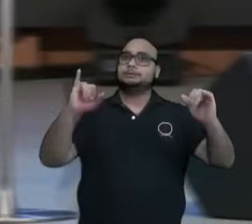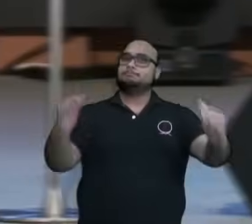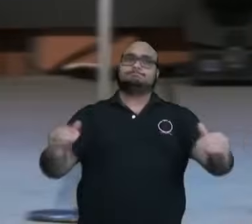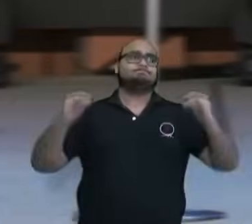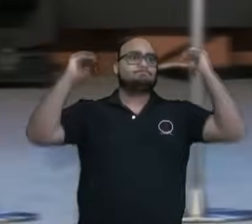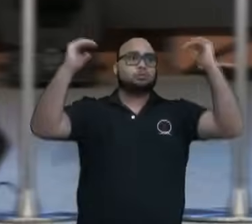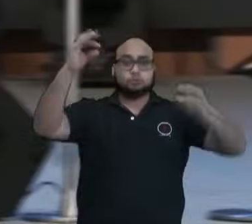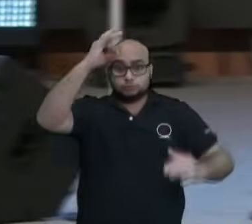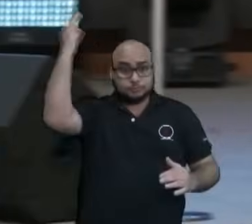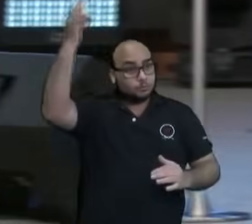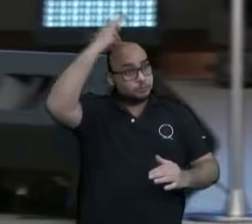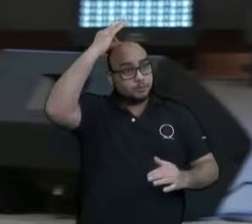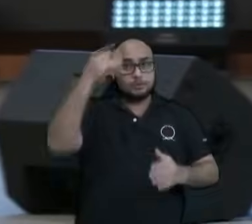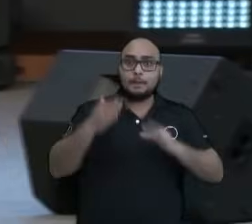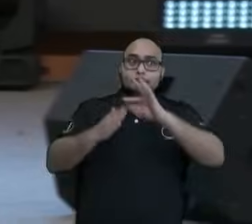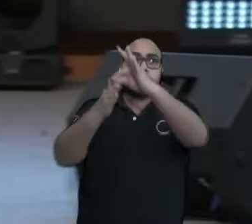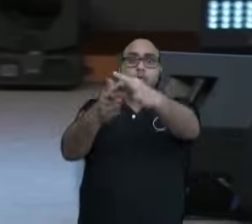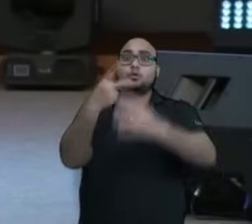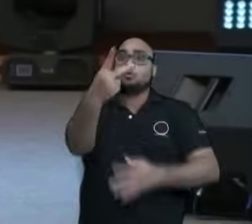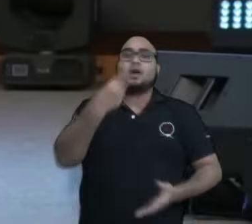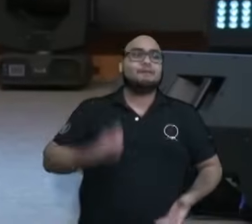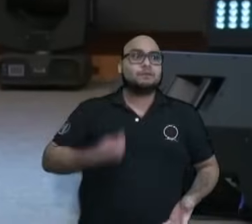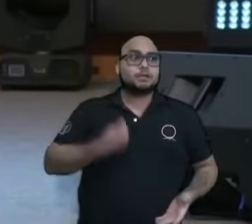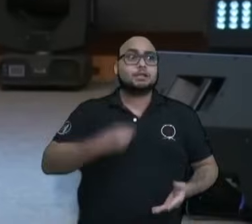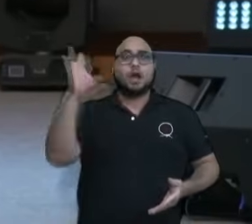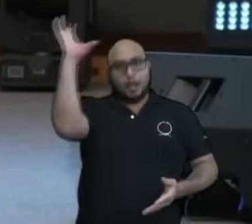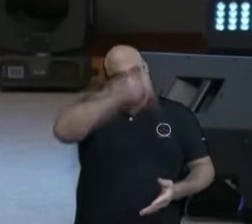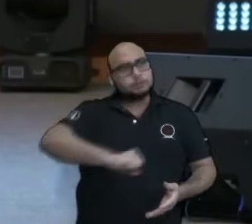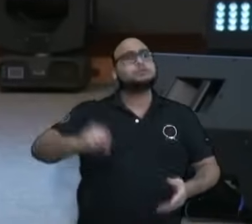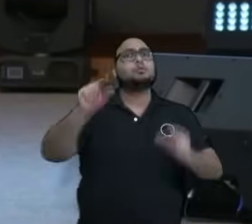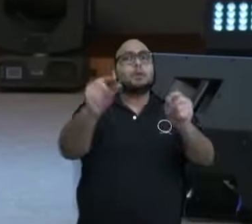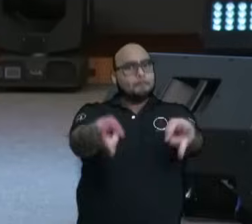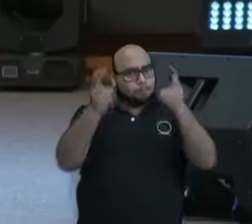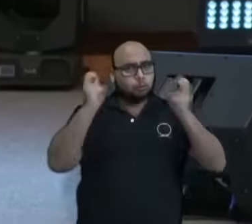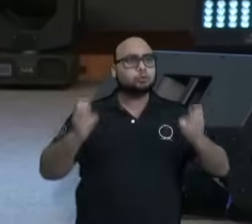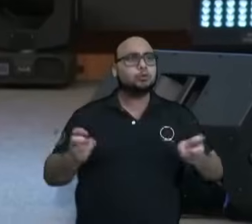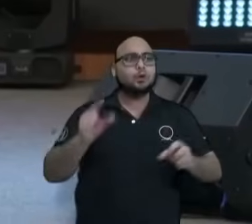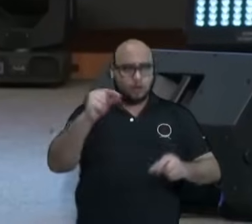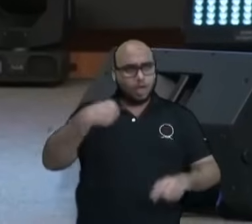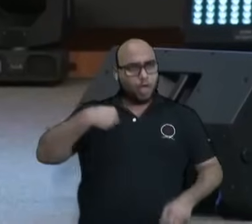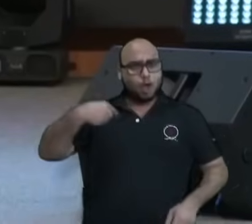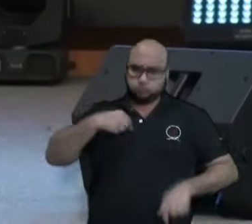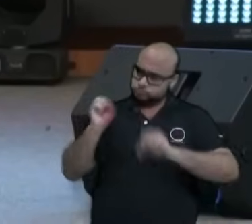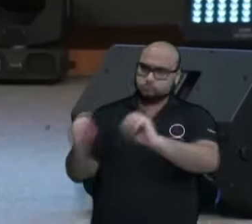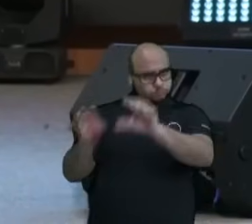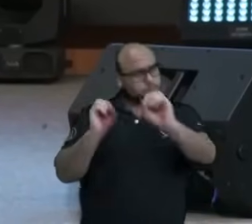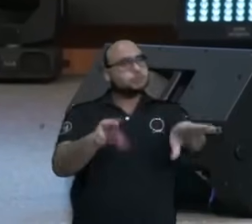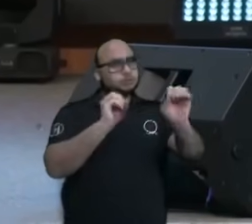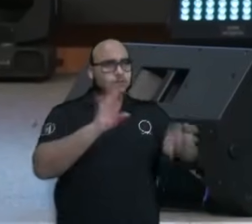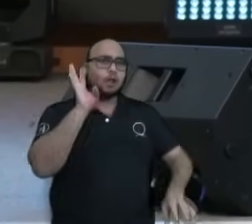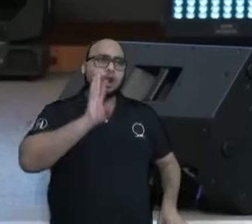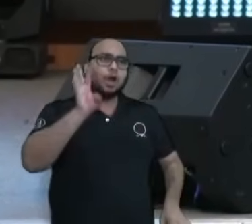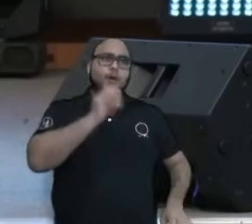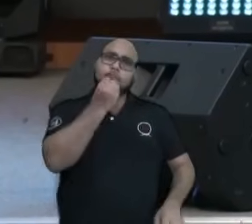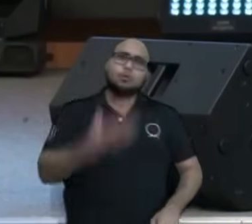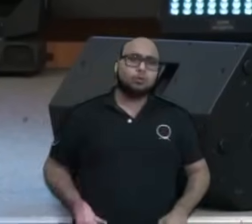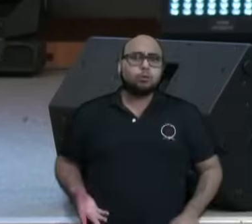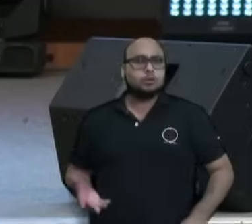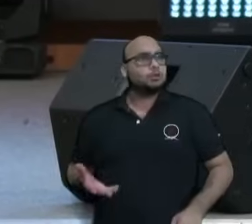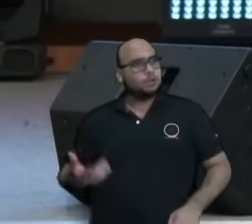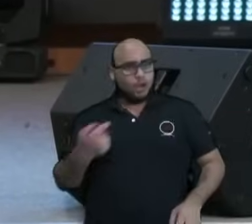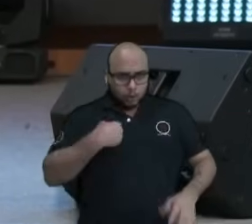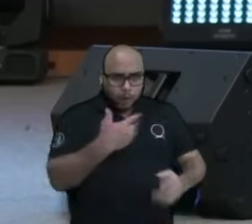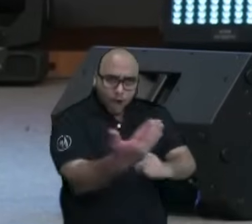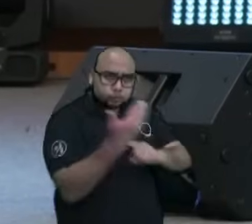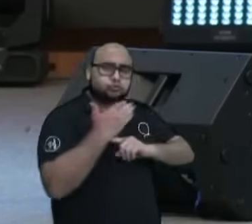meu irmão aprenda a discernir ó os ensino desse cara é bacana as colocações que ele faz sensacional me ajudou muito Cresci muito mas